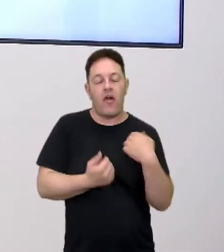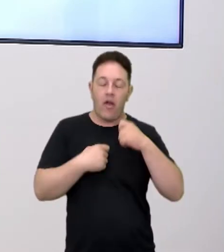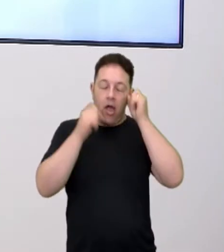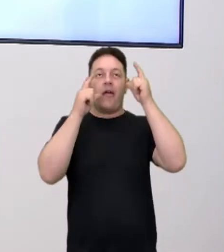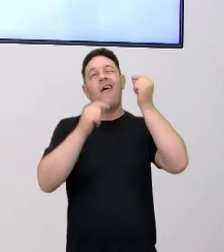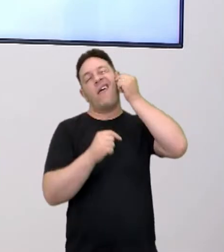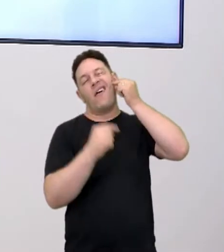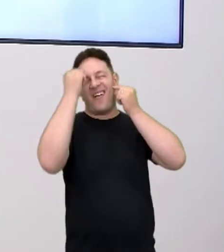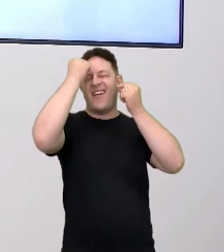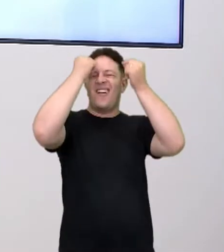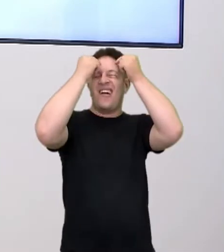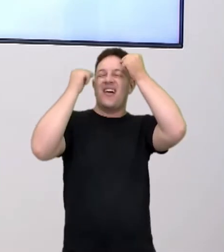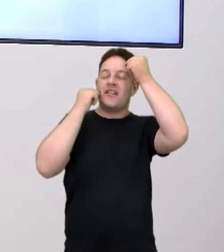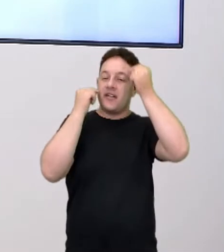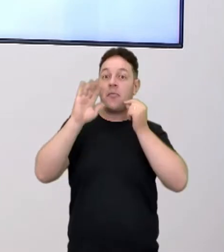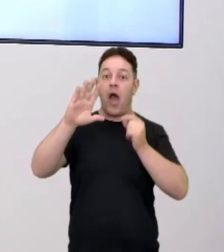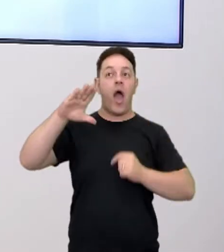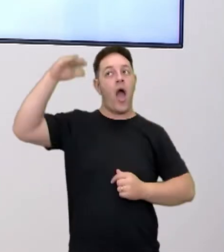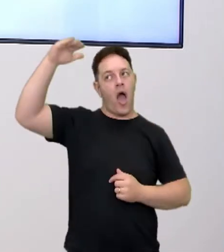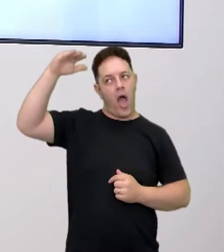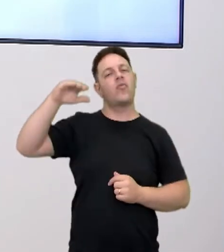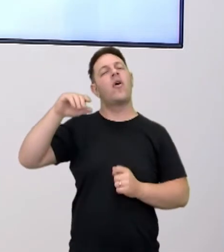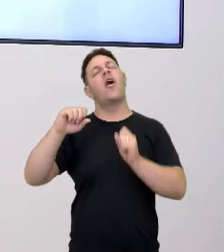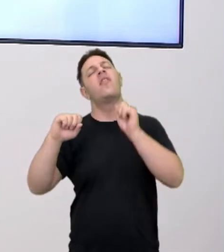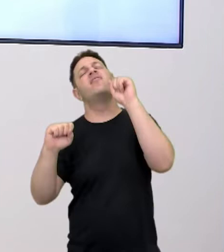né? Então, você ainda tem